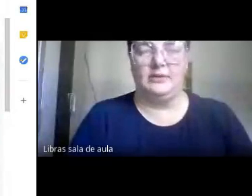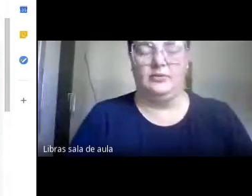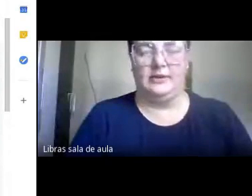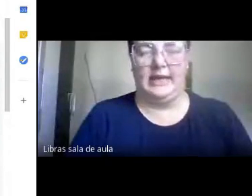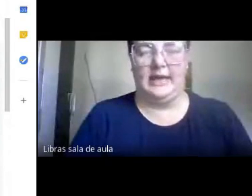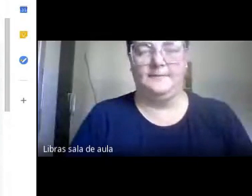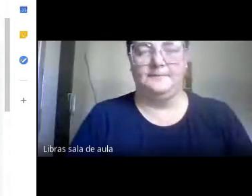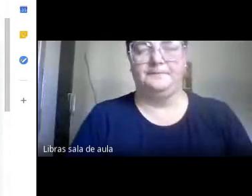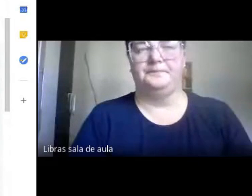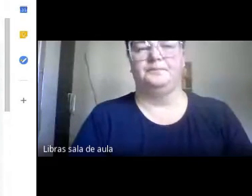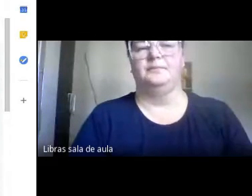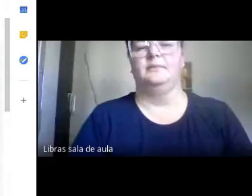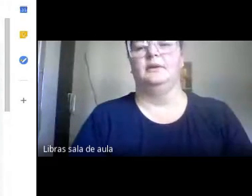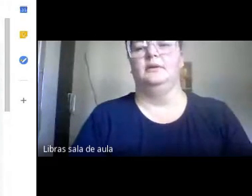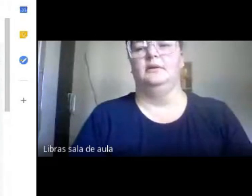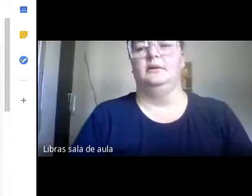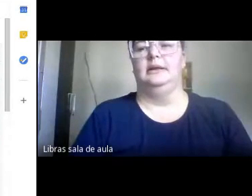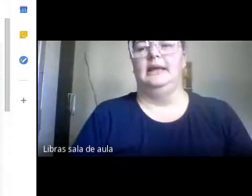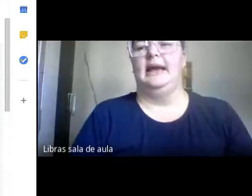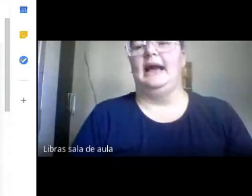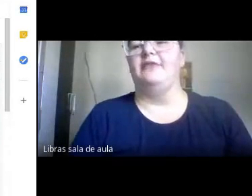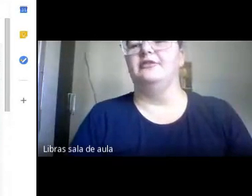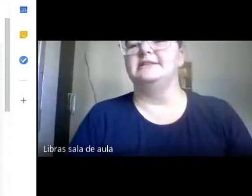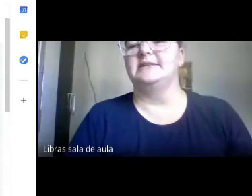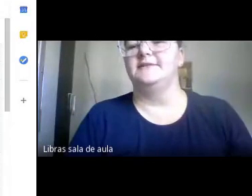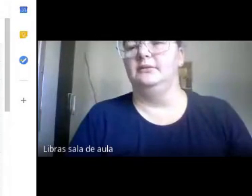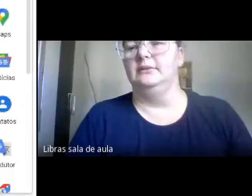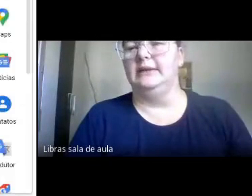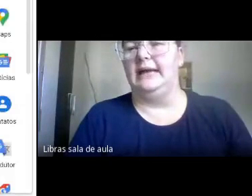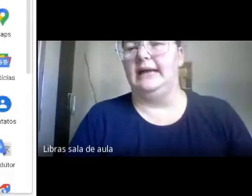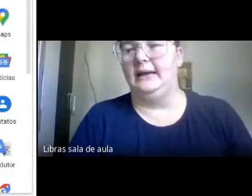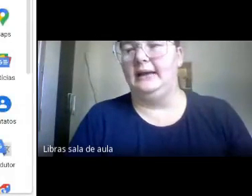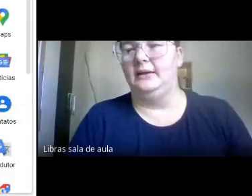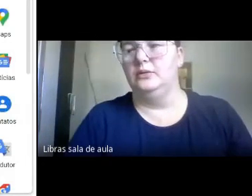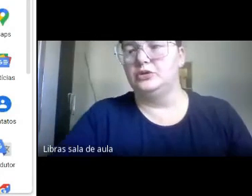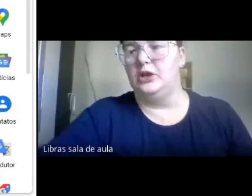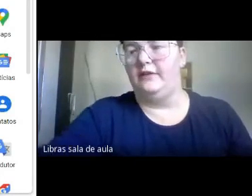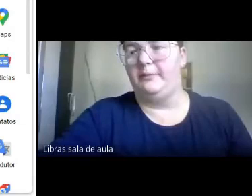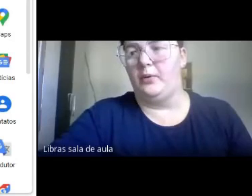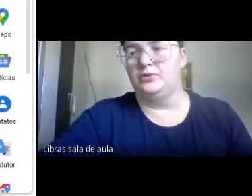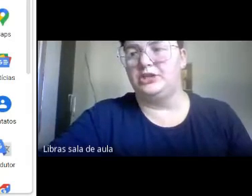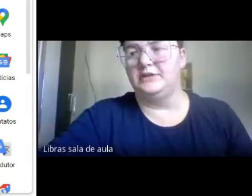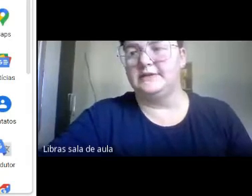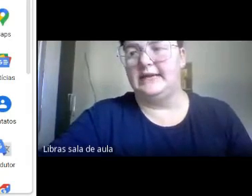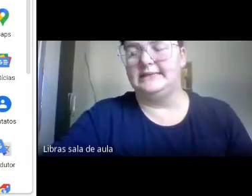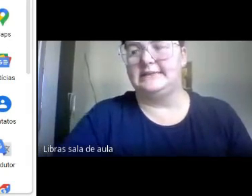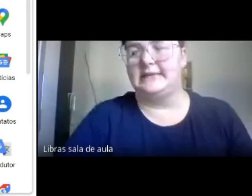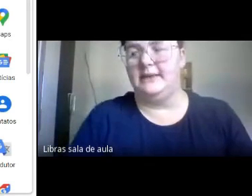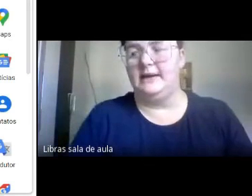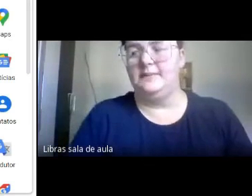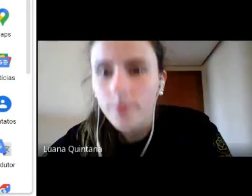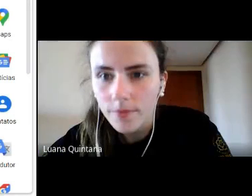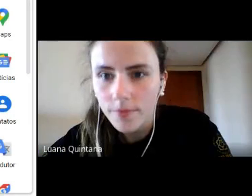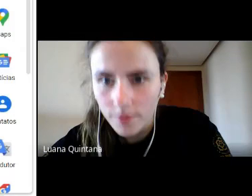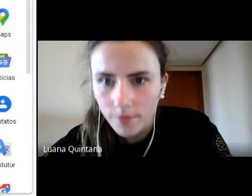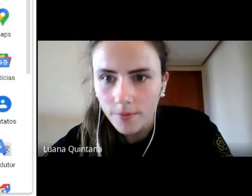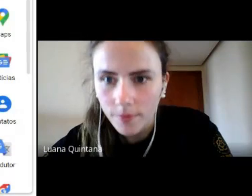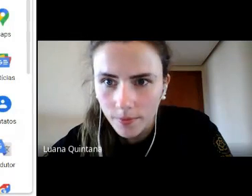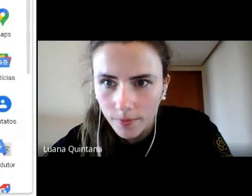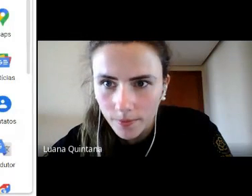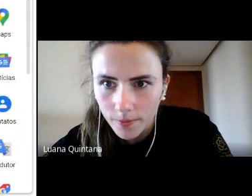Gmail, ok? Aí vocês vão lá nos 9 pontinhos ali em cima.